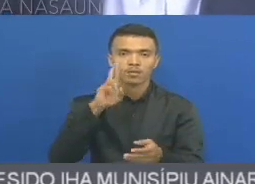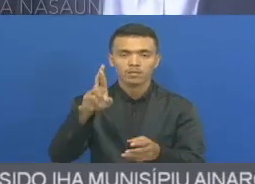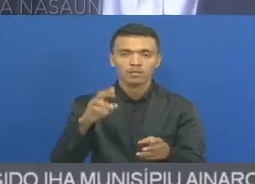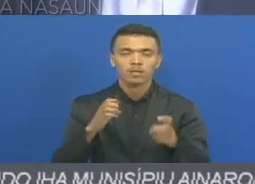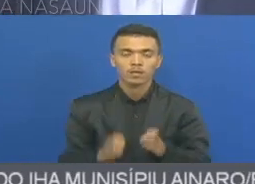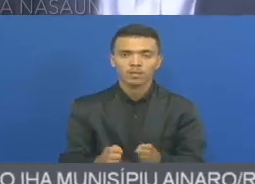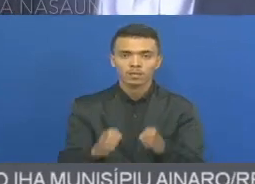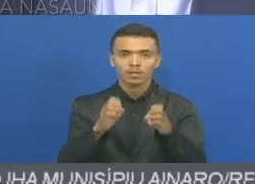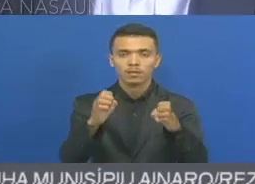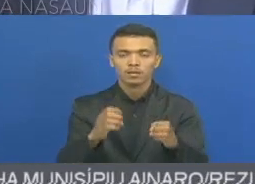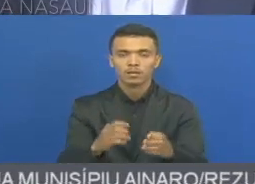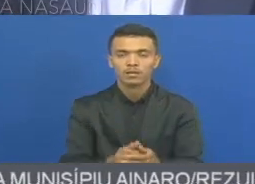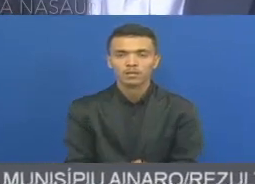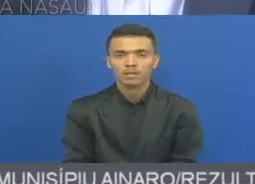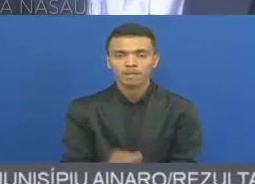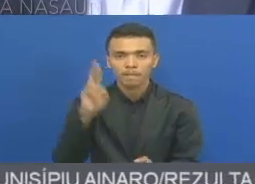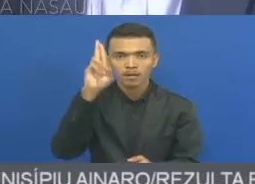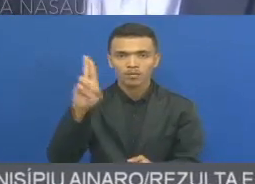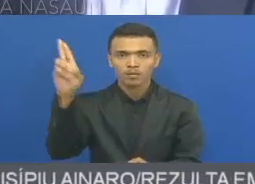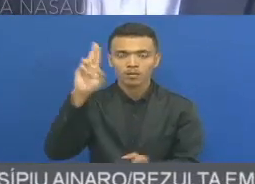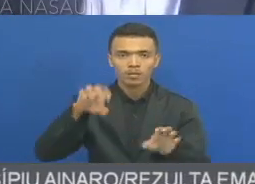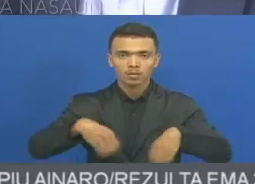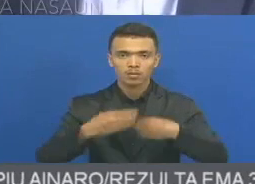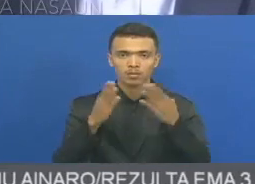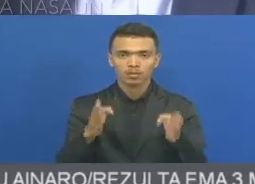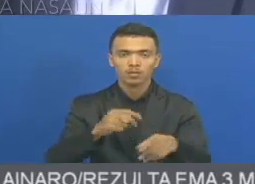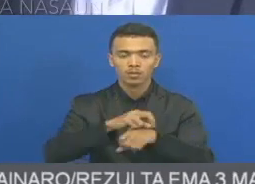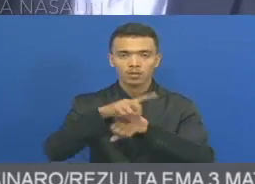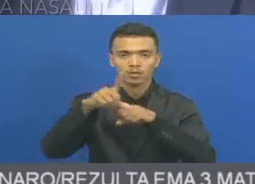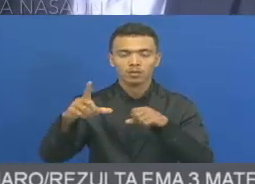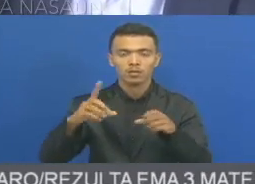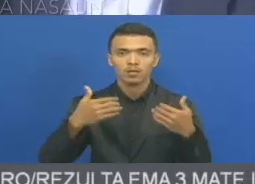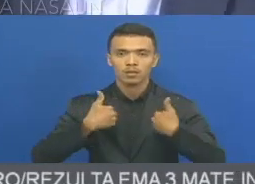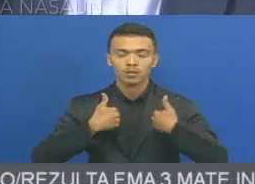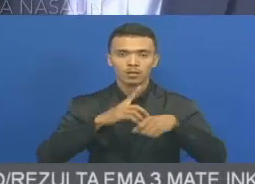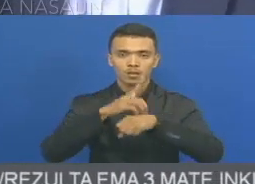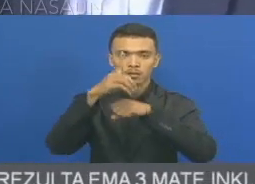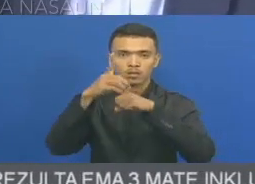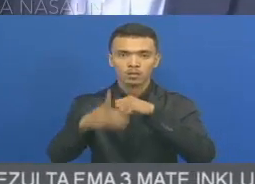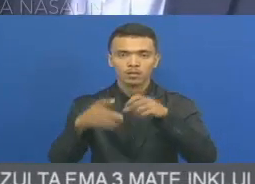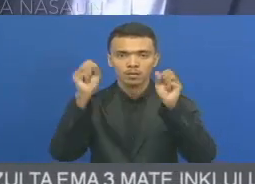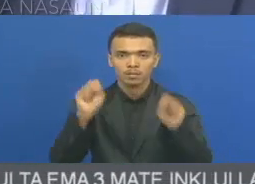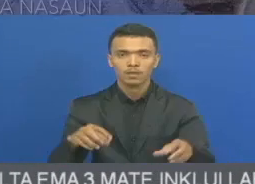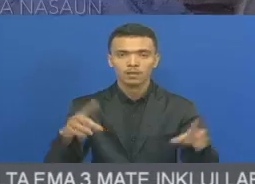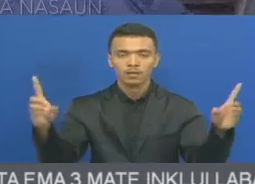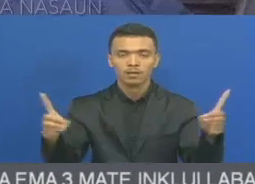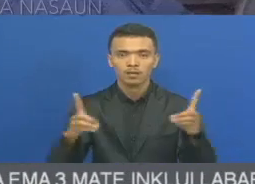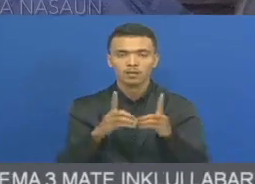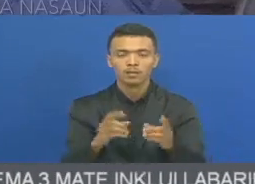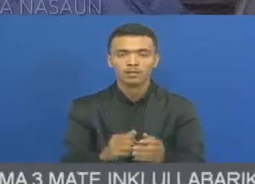uma eficiência eficaz, utiliza recursos nacionais tomam para ir a desastres naturais, e bem uma assurança futuro